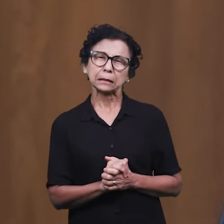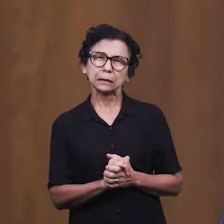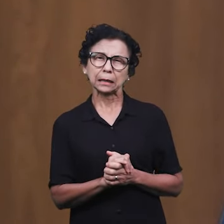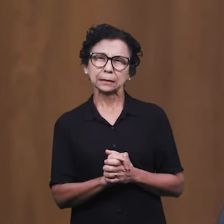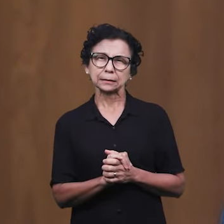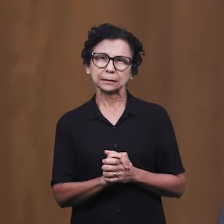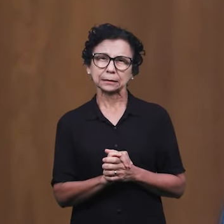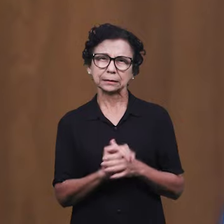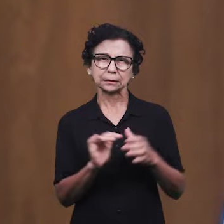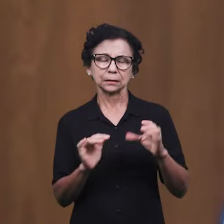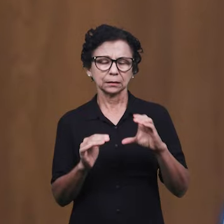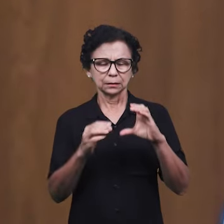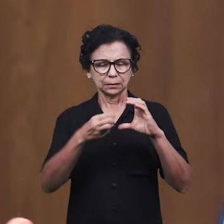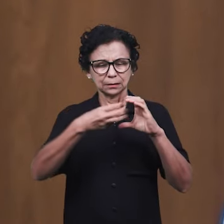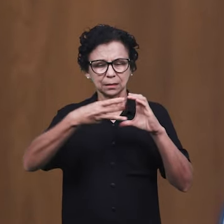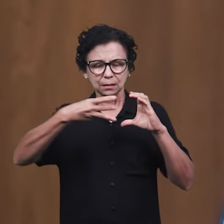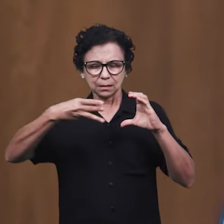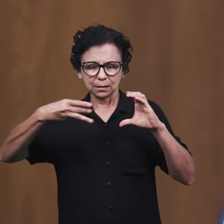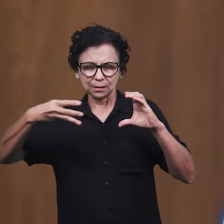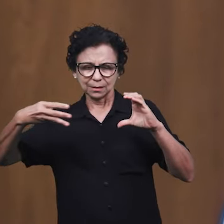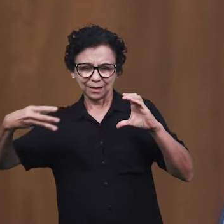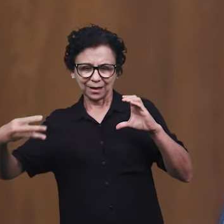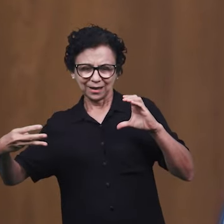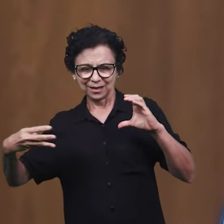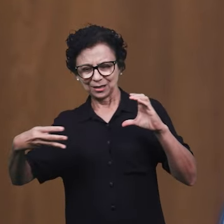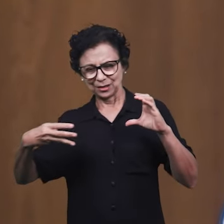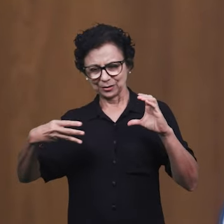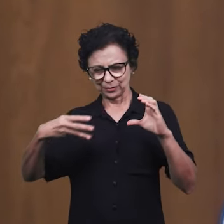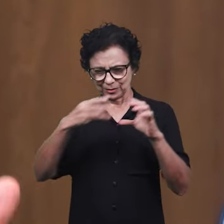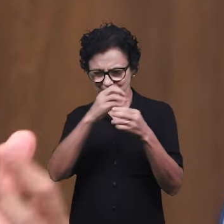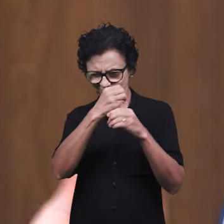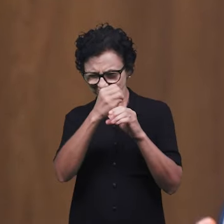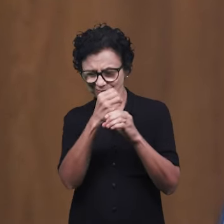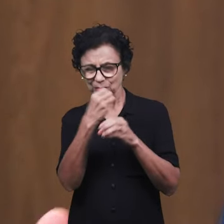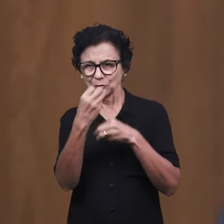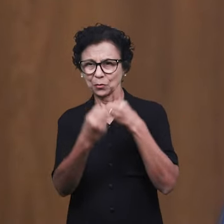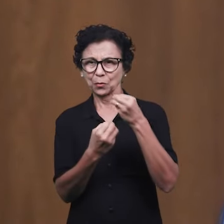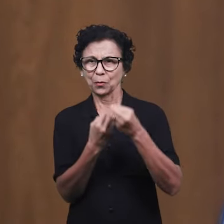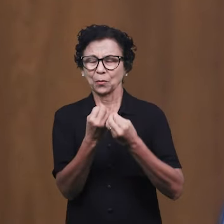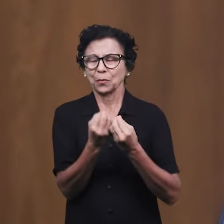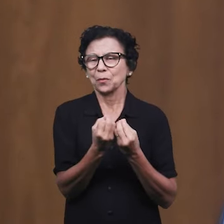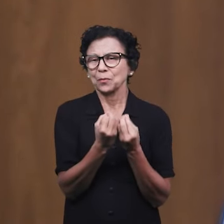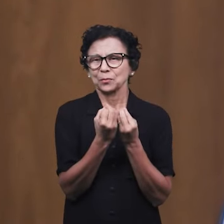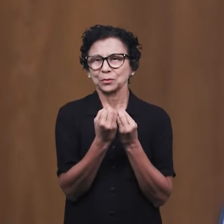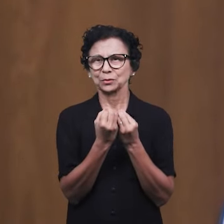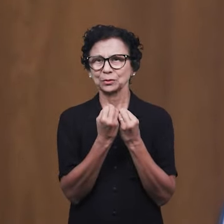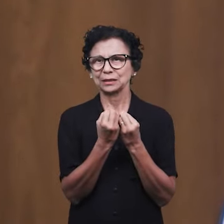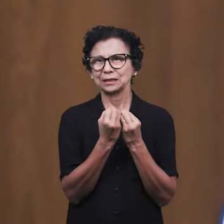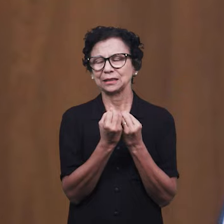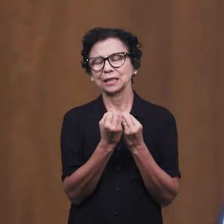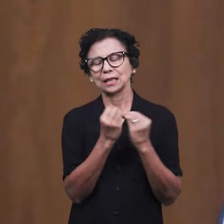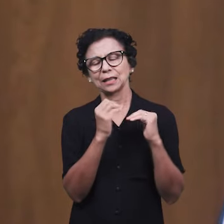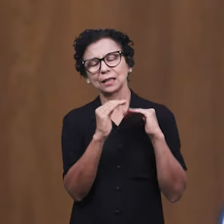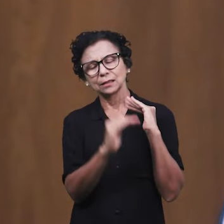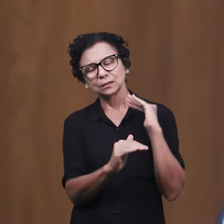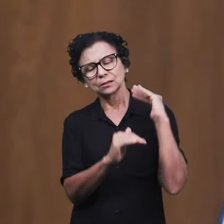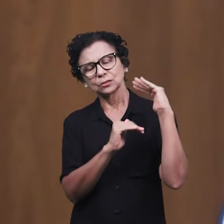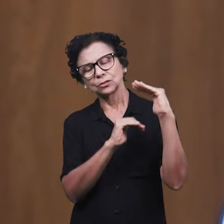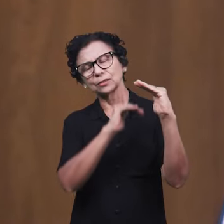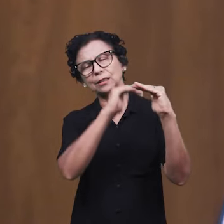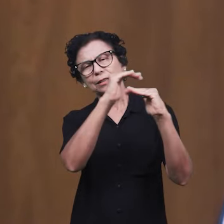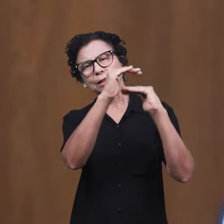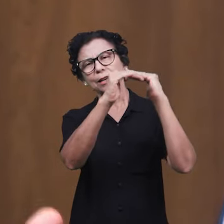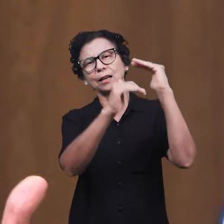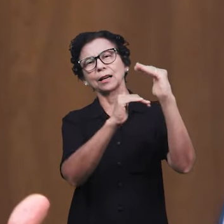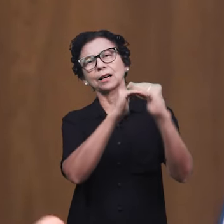surgimento gradual, lento e de forma espontânea da vida e de questões